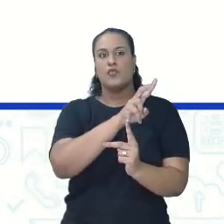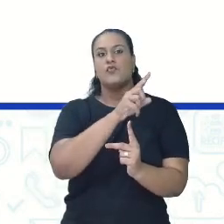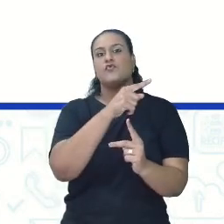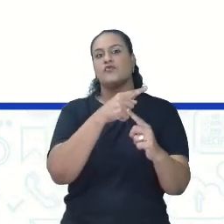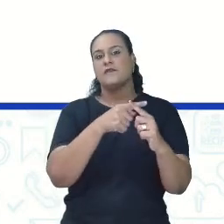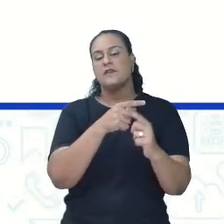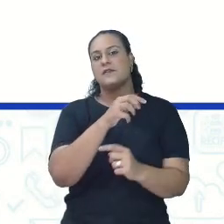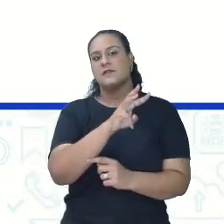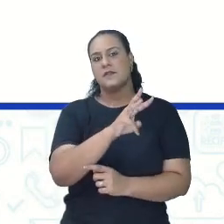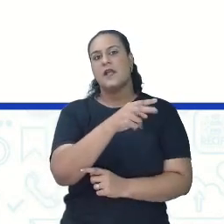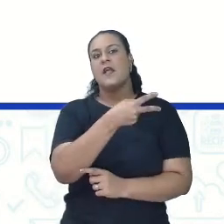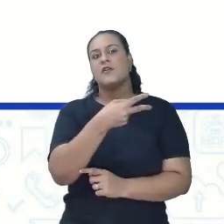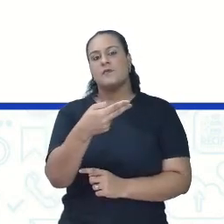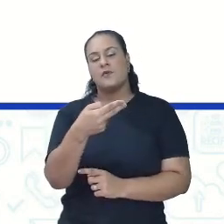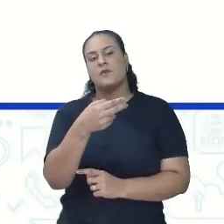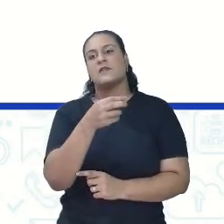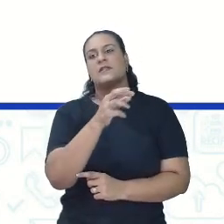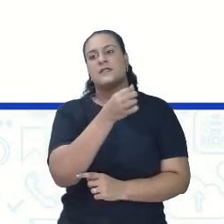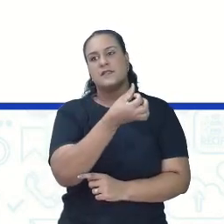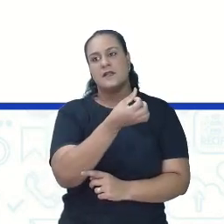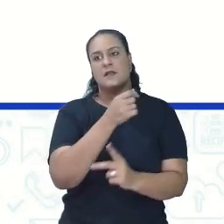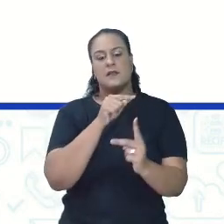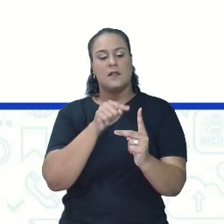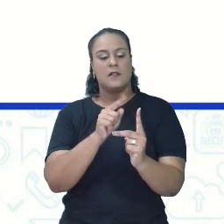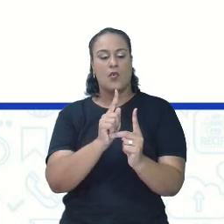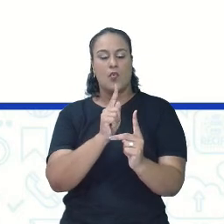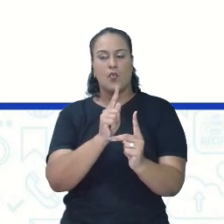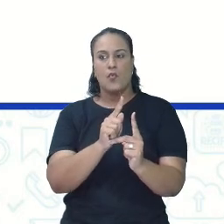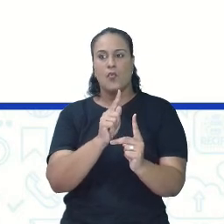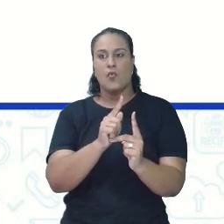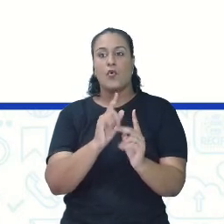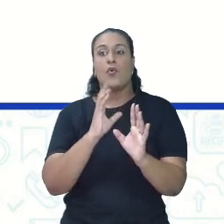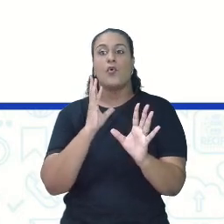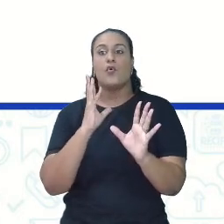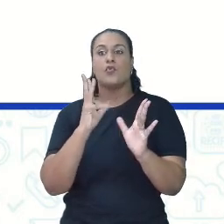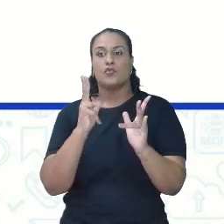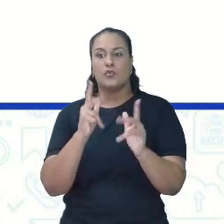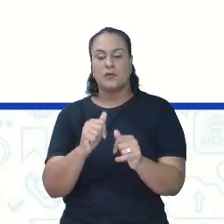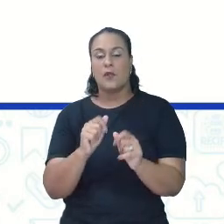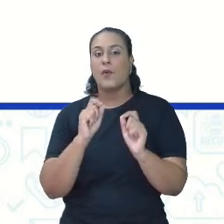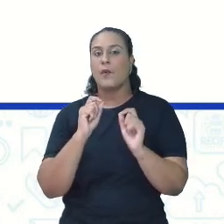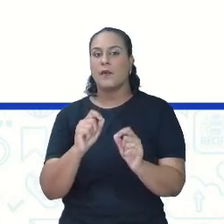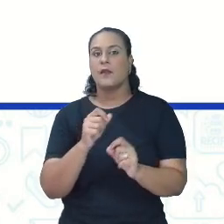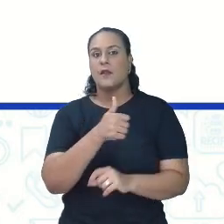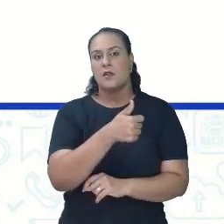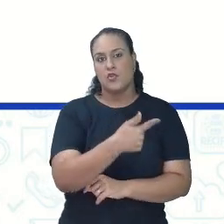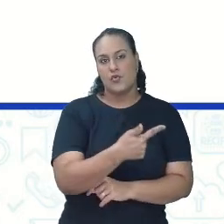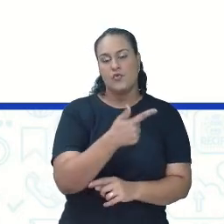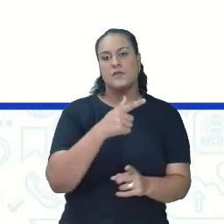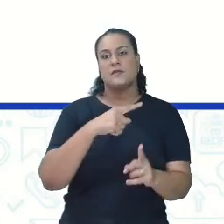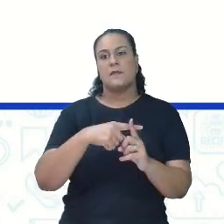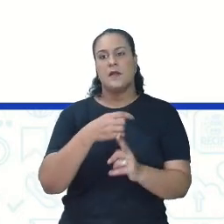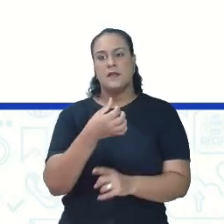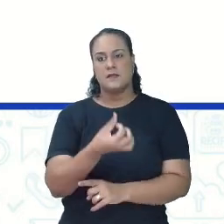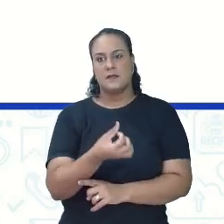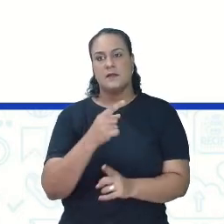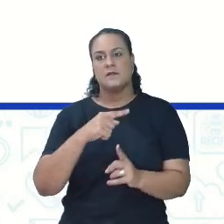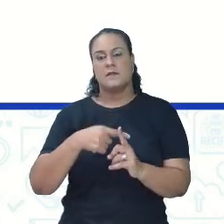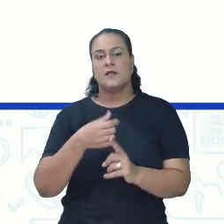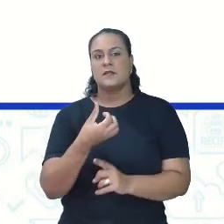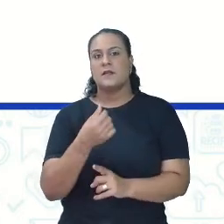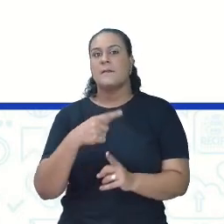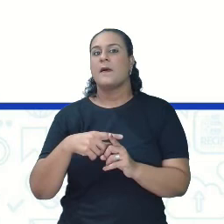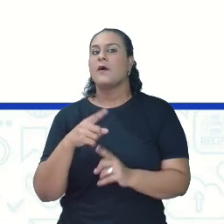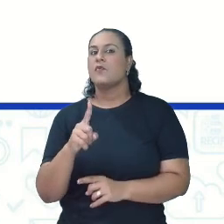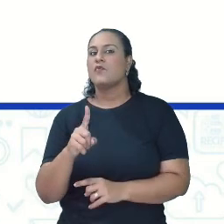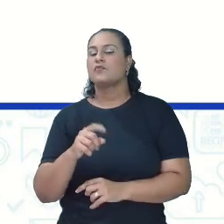também. E ali, a gente vai ter 1, né? Então, a gente vai ter um total de 12 mais 6, mais 6, mais 1, 25 cubinhos. E